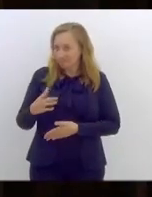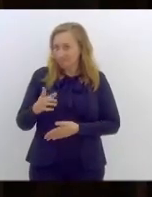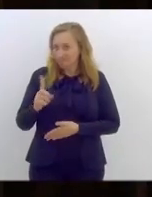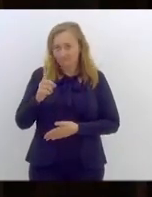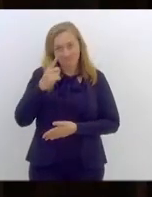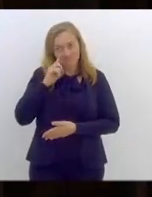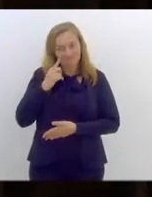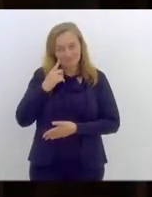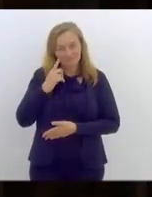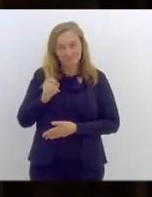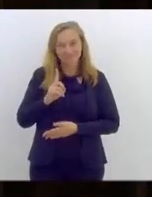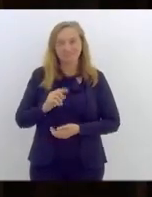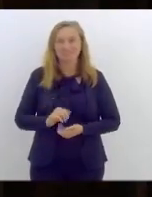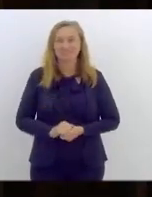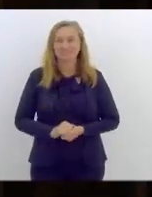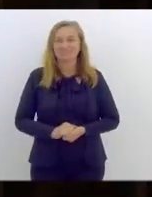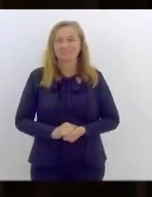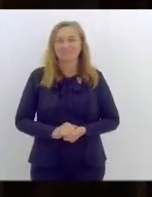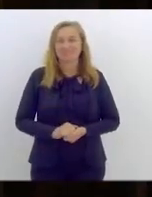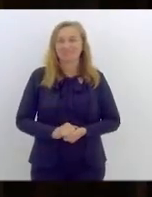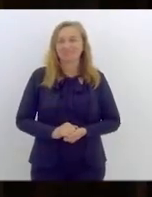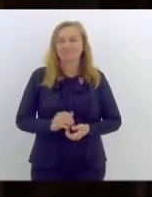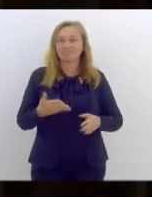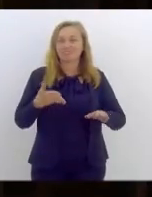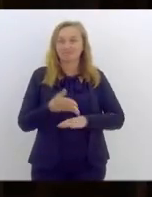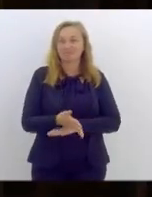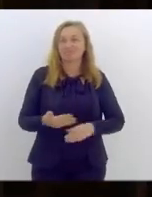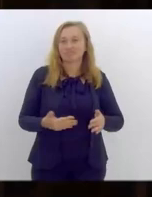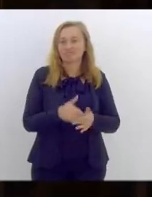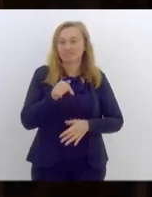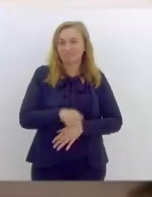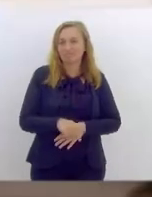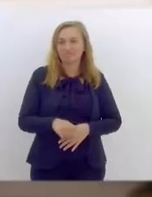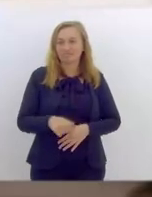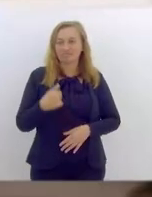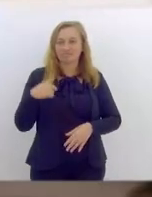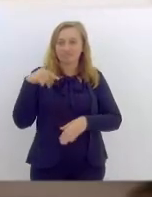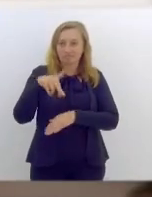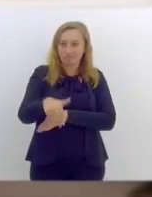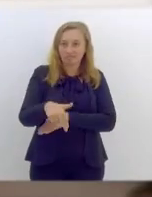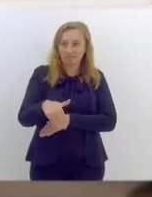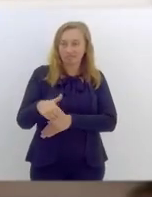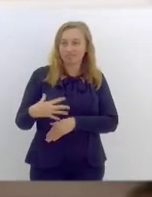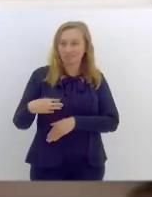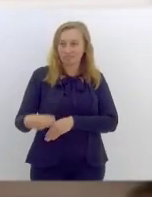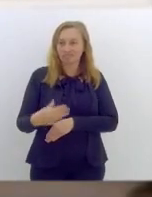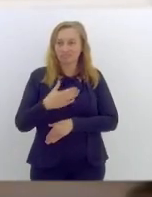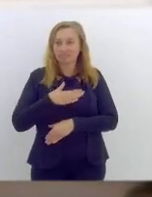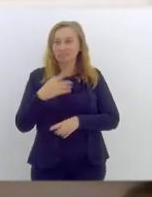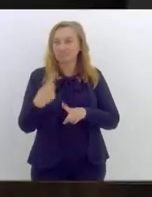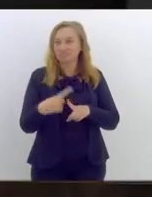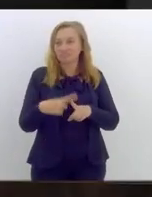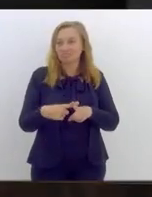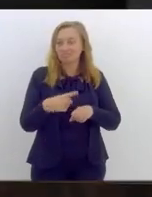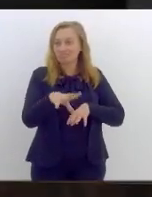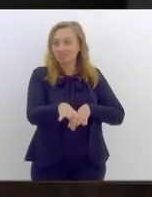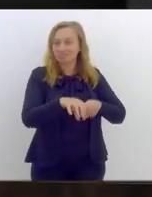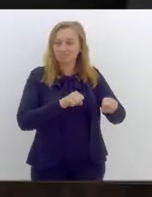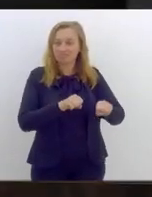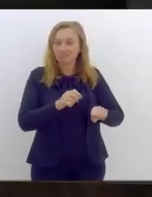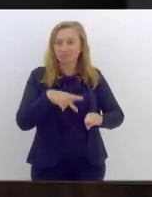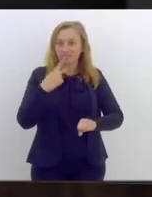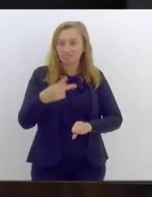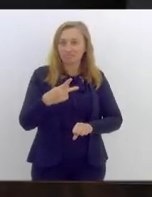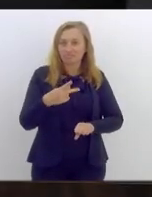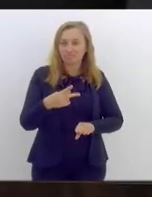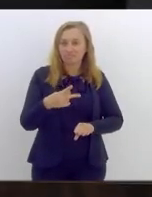vou tremer, mas não vou chorar, me fizesse chegar até aqui. Né? E eu subi aqui com as minhas filhas, porque esse diploma diz, um lema